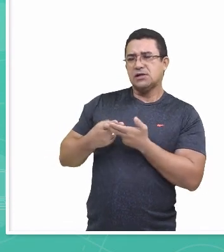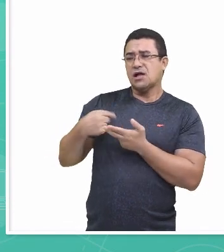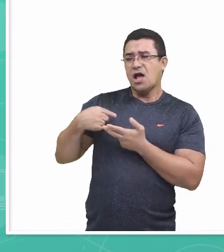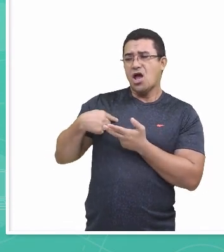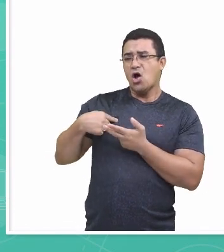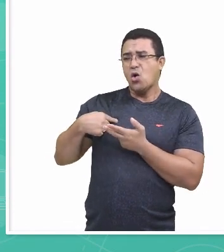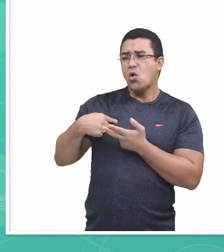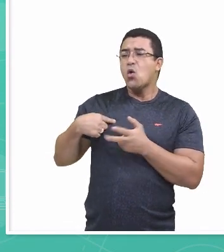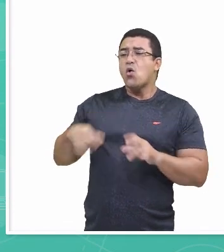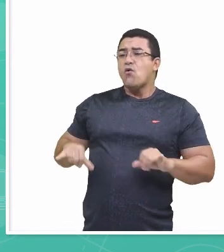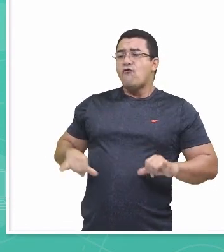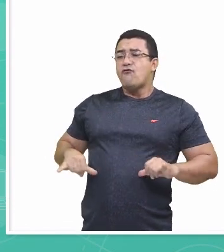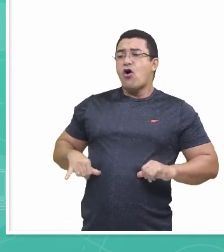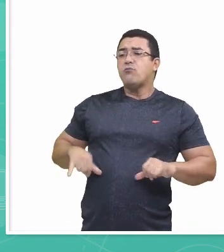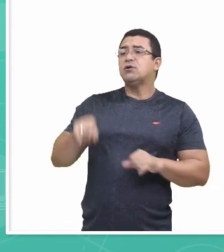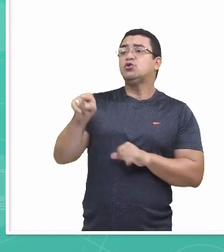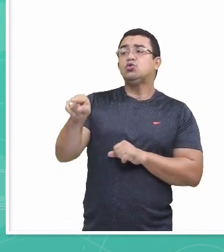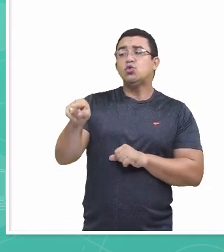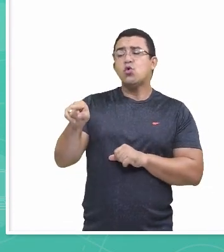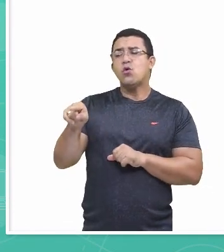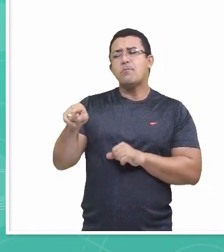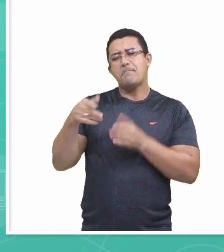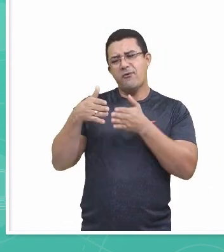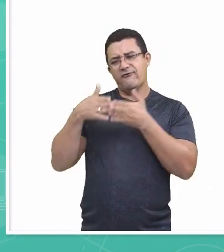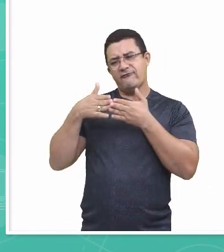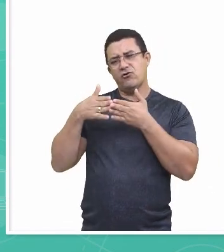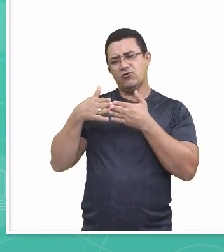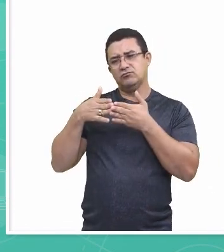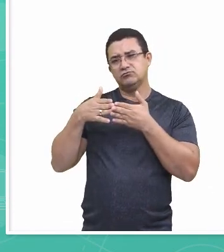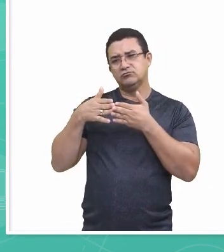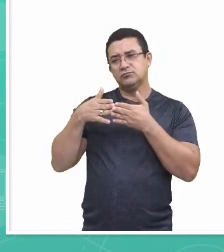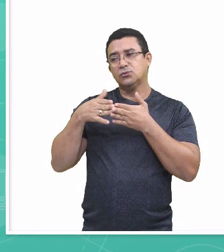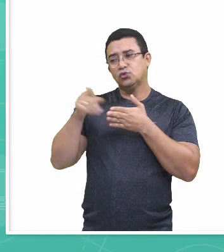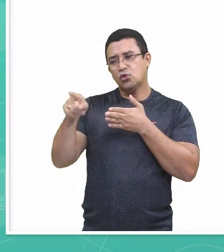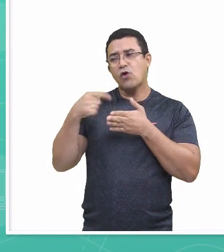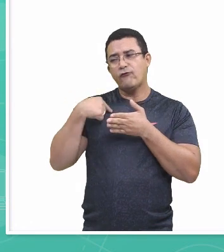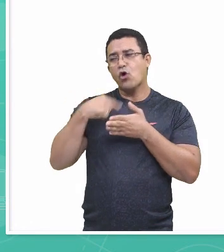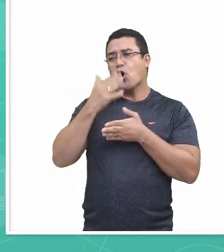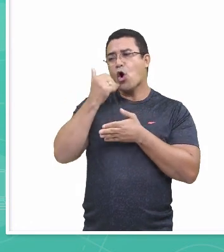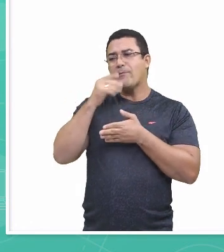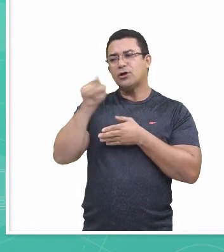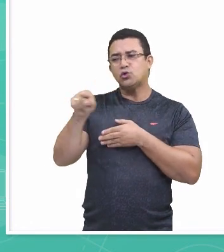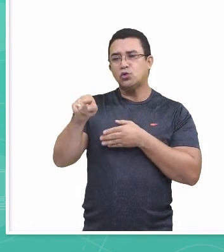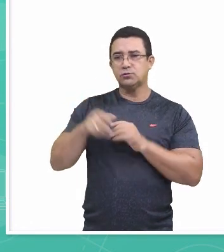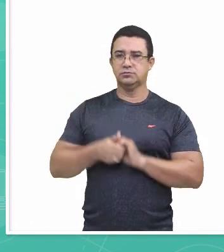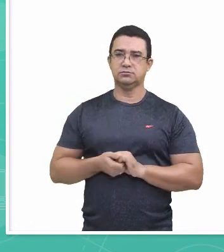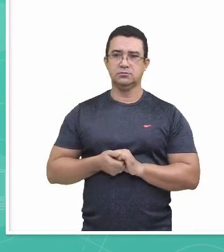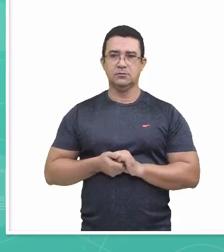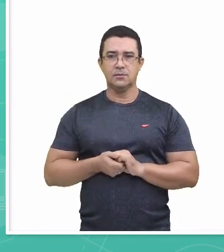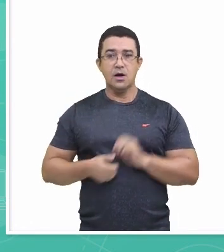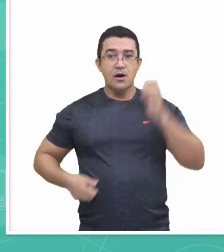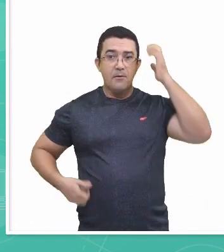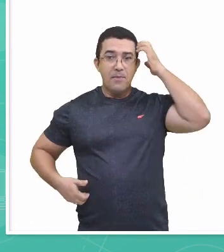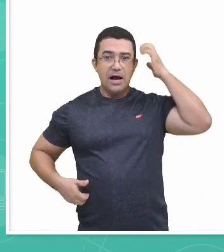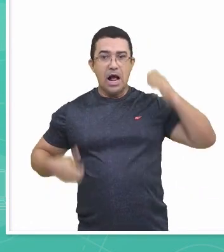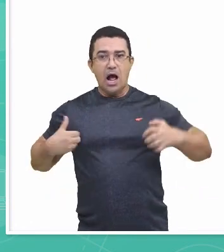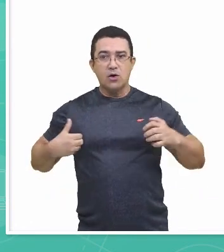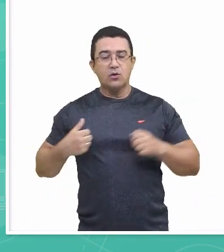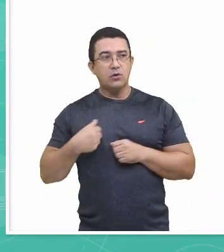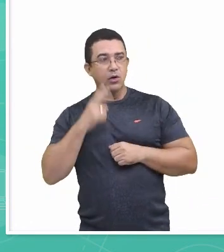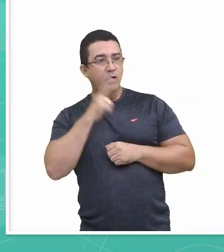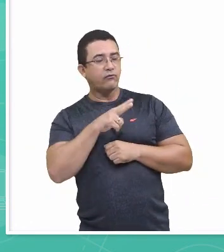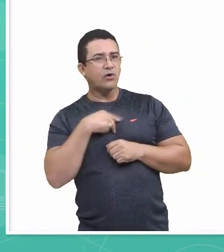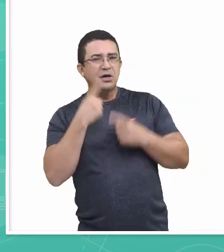fome e você vai fazer-me o favor de deixar-se comer. O macaco rogou,